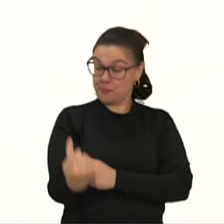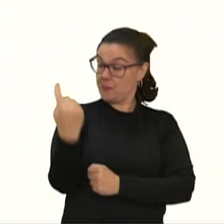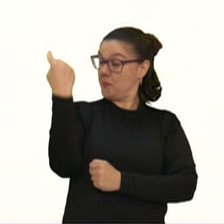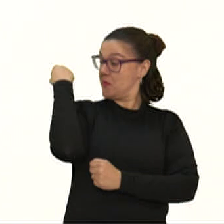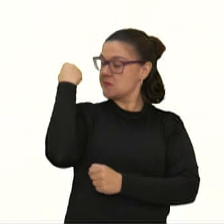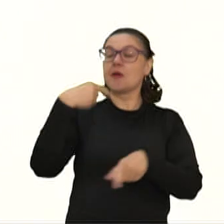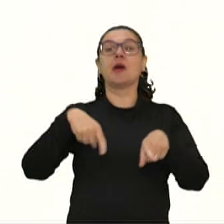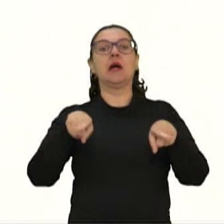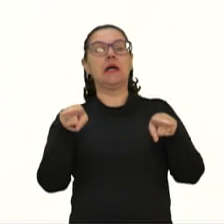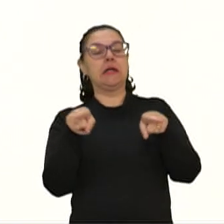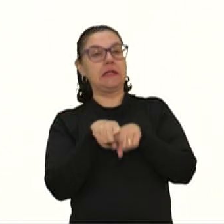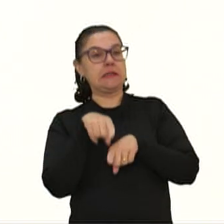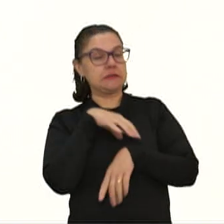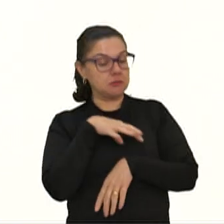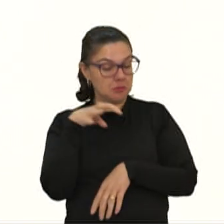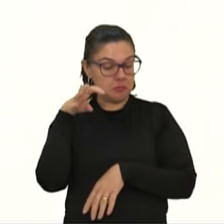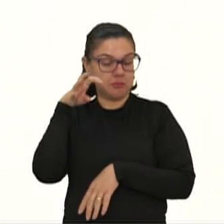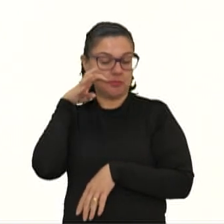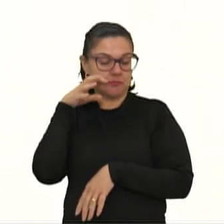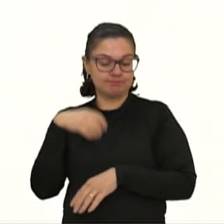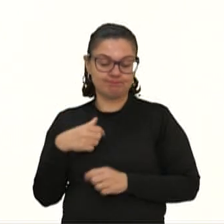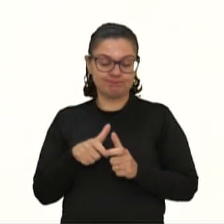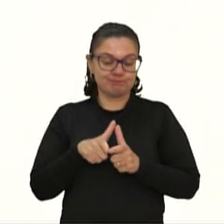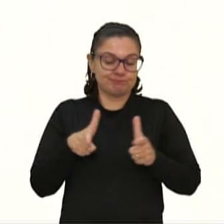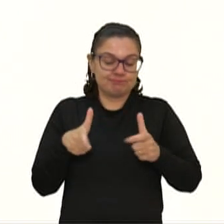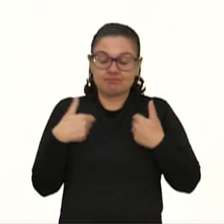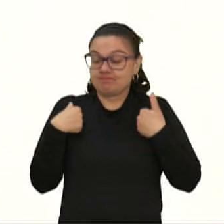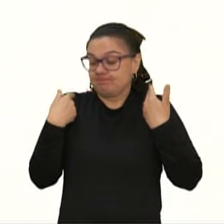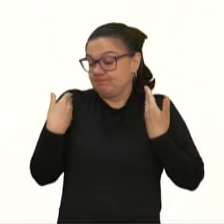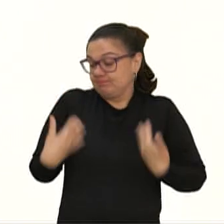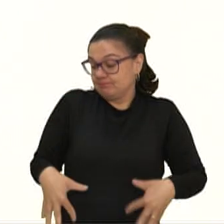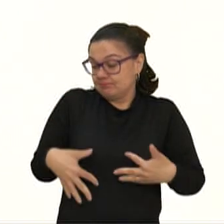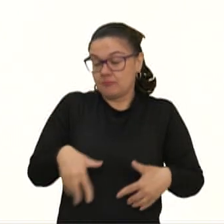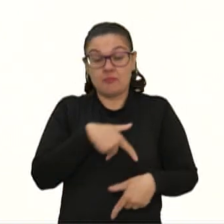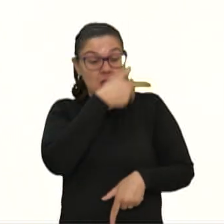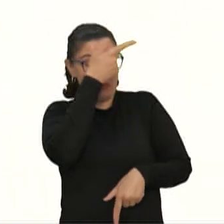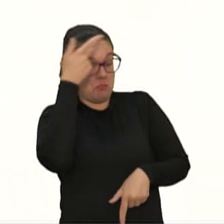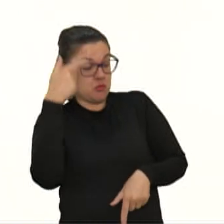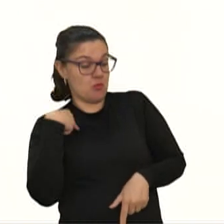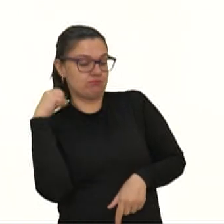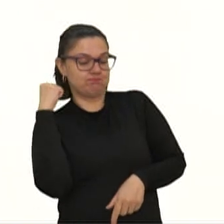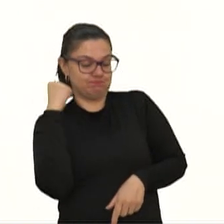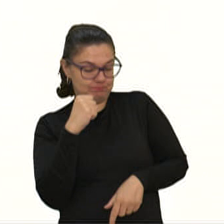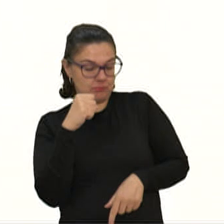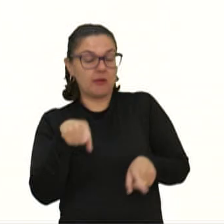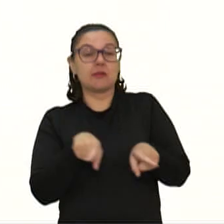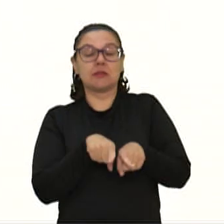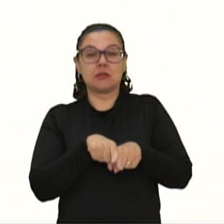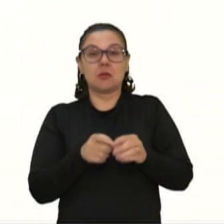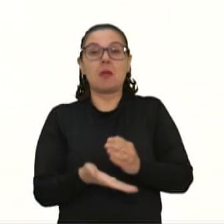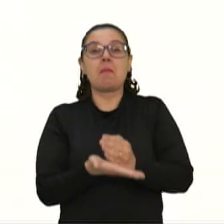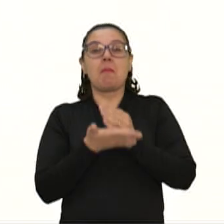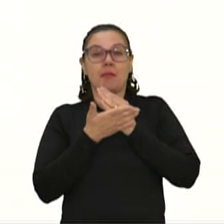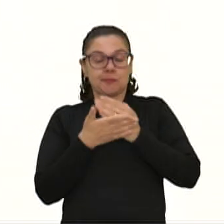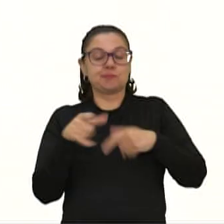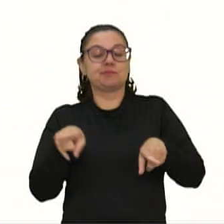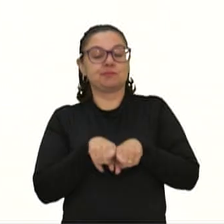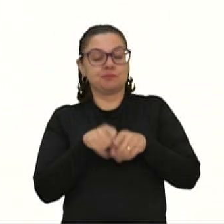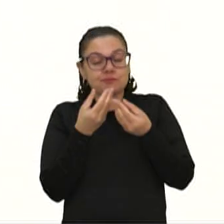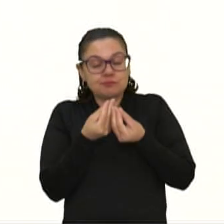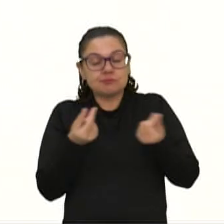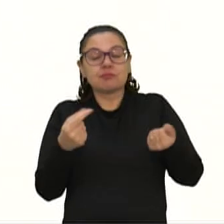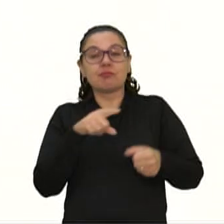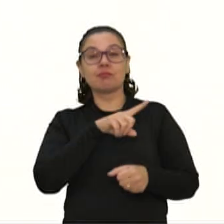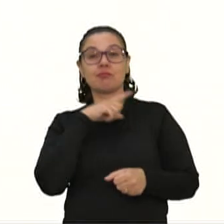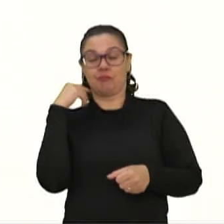pergunta, contemplando a humana sorte, se aqueles por quem morremos merecerão a nossa morte. Veja, é